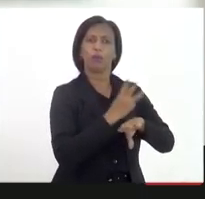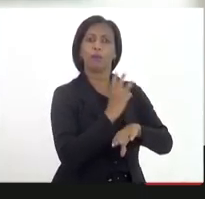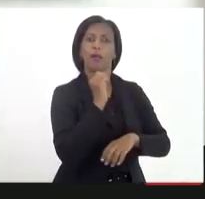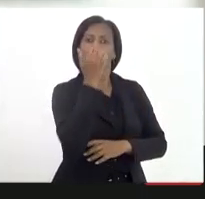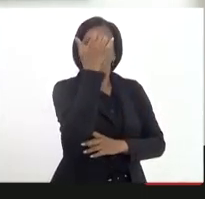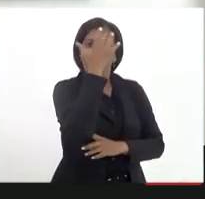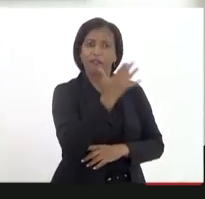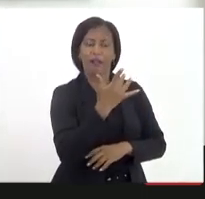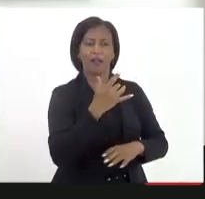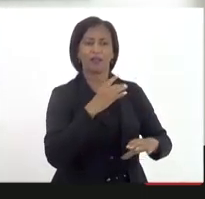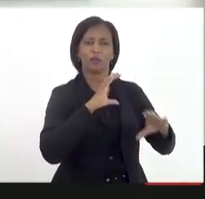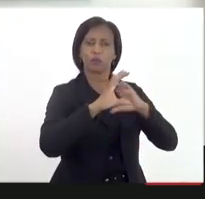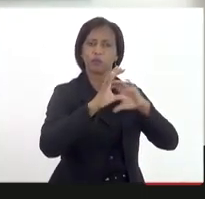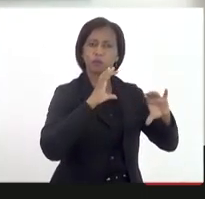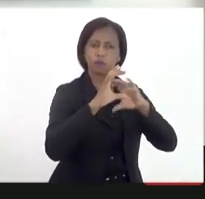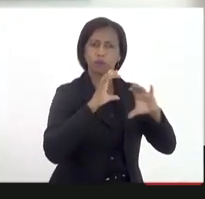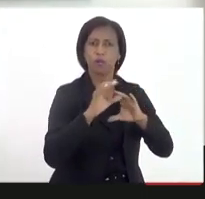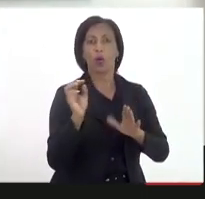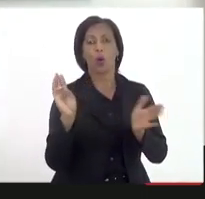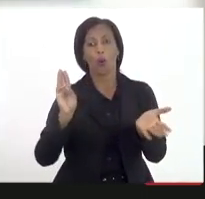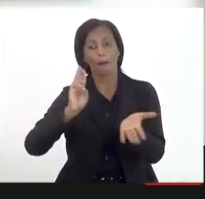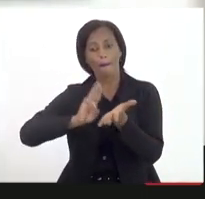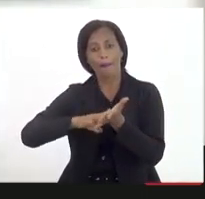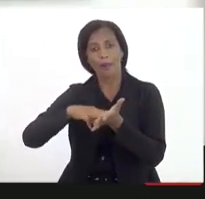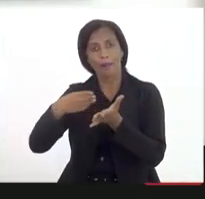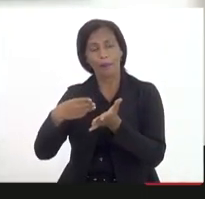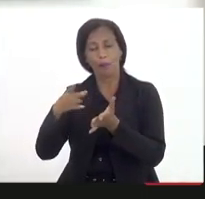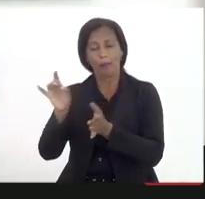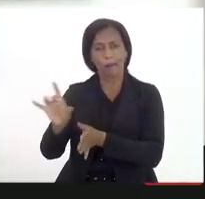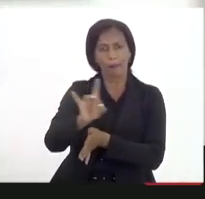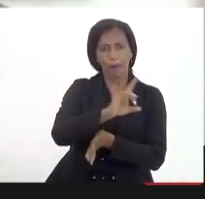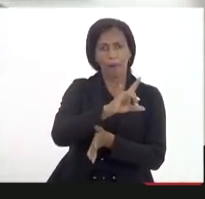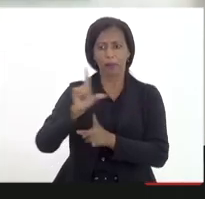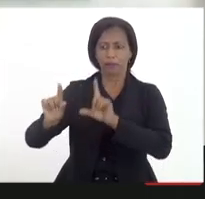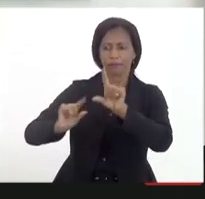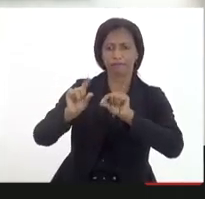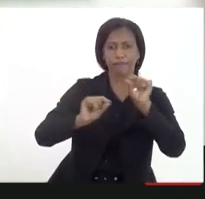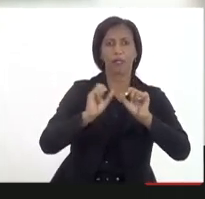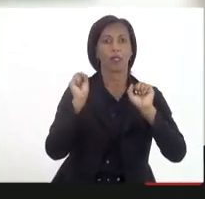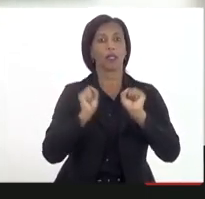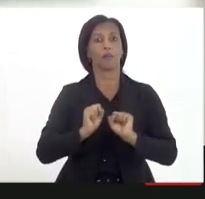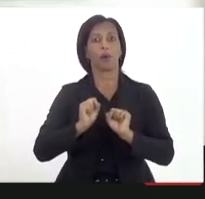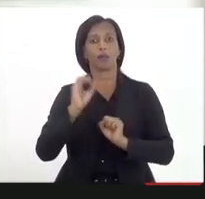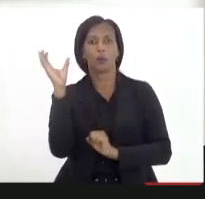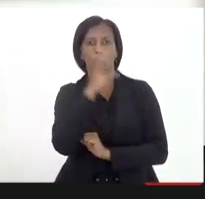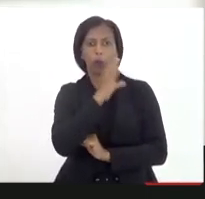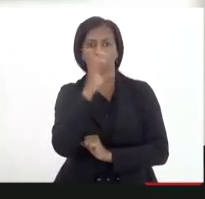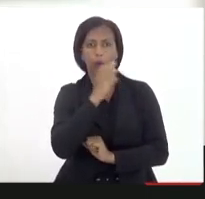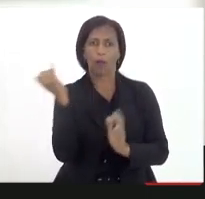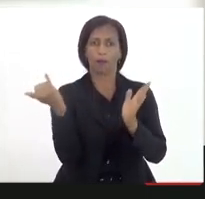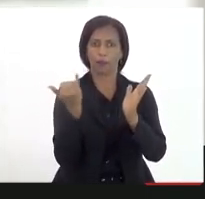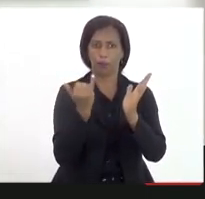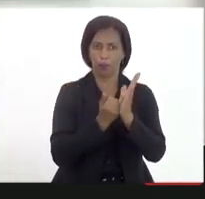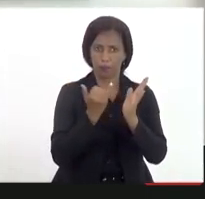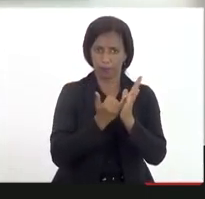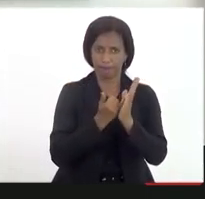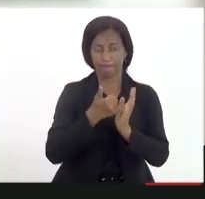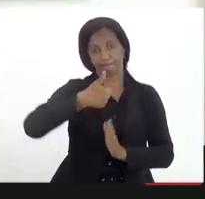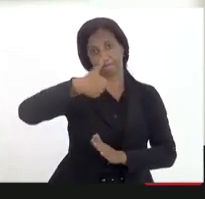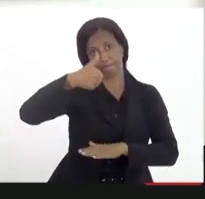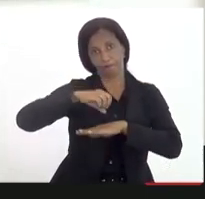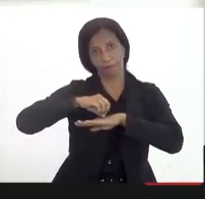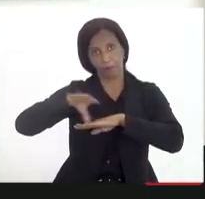imediatamente com os bem excitados para que a gente possa dar mais velocidade a comunicação Então esse é o